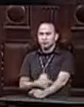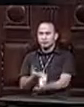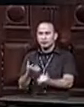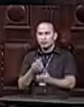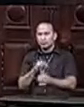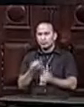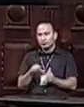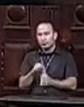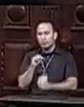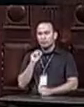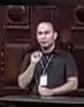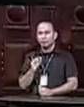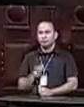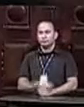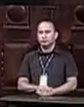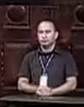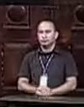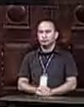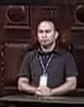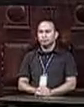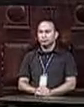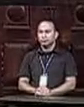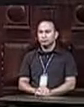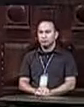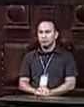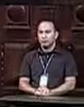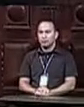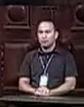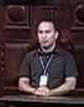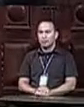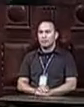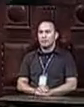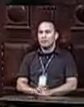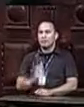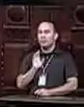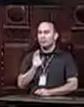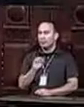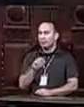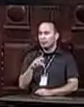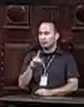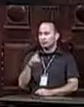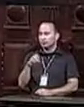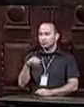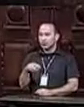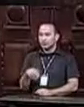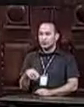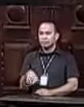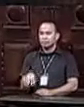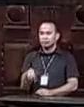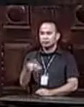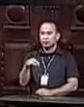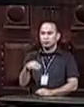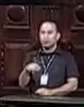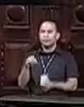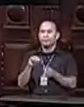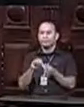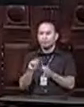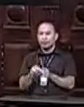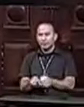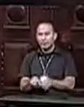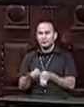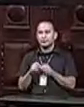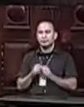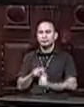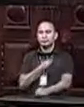pouco o tom. Uma audiência sobre a decisão tomada pelo governo do Estado, através